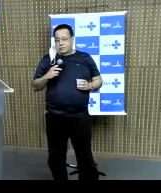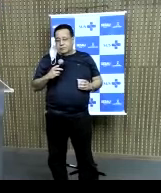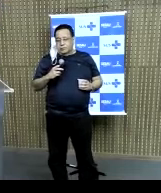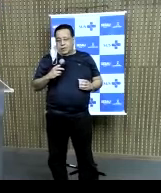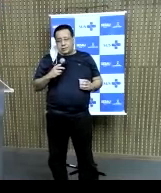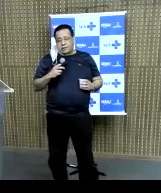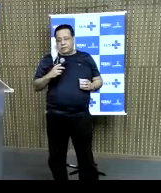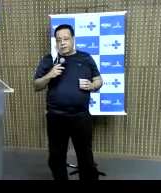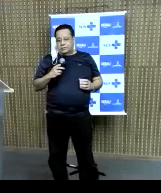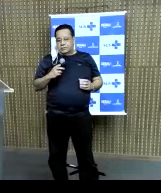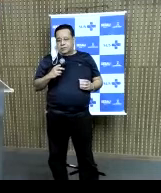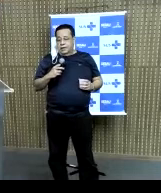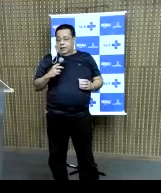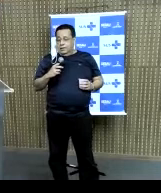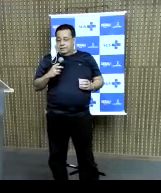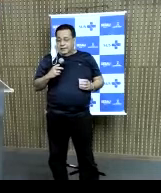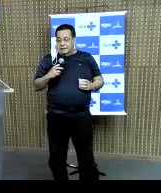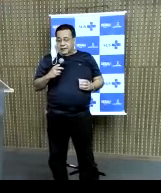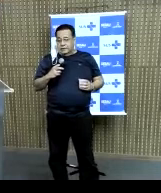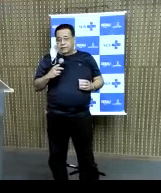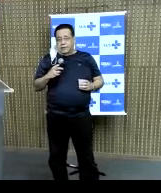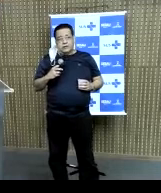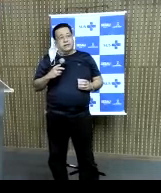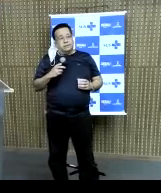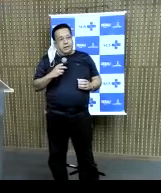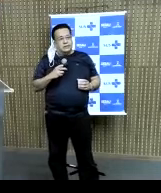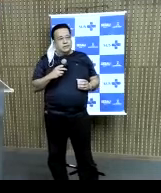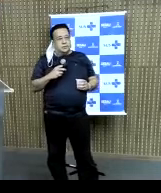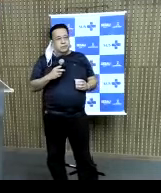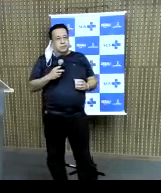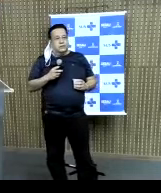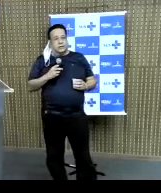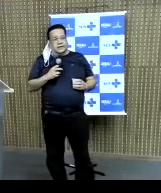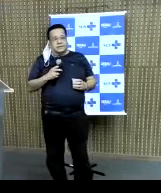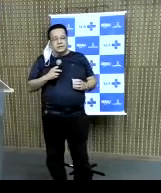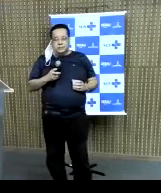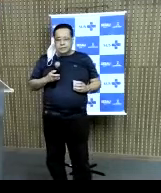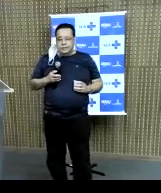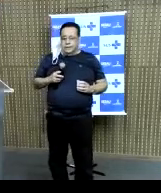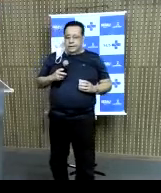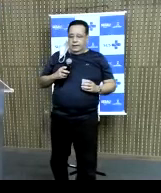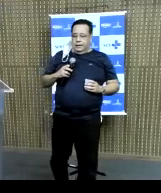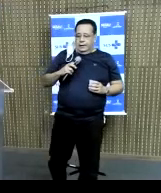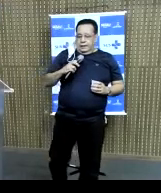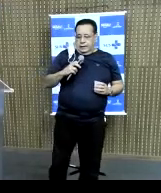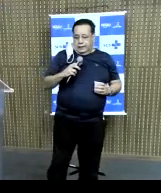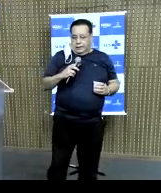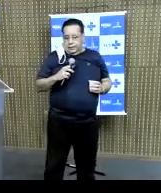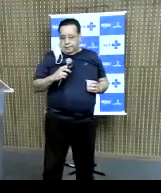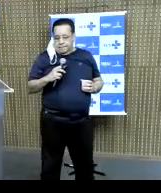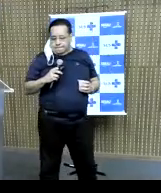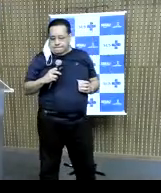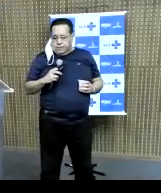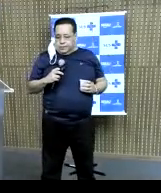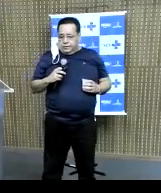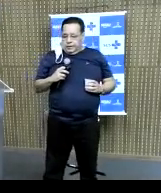nós estamos com 4 enfermeiros, 7 técnicos de enfermagem, também tivemos uma exoneração, e